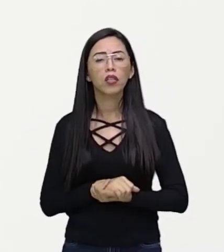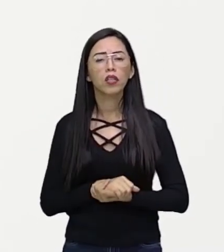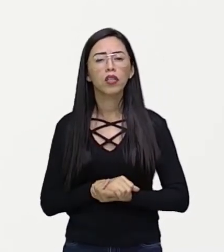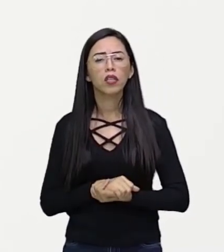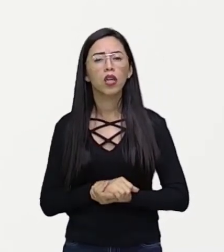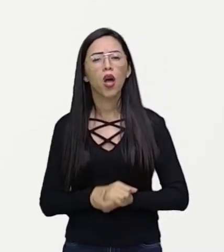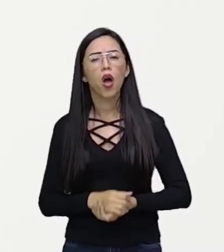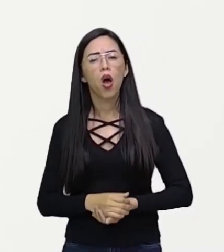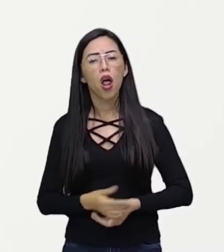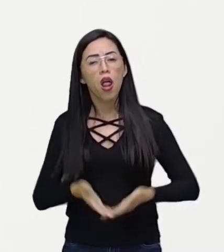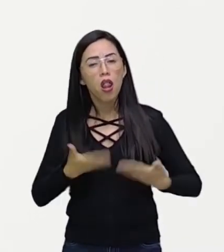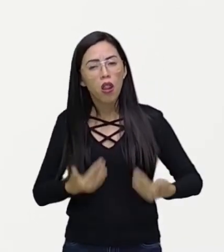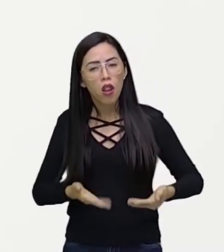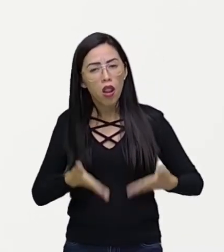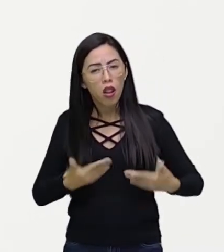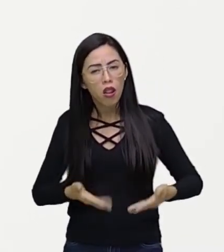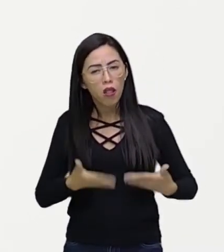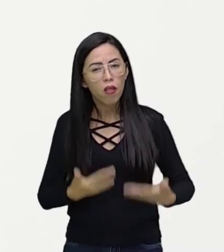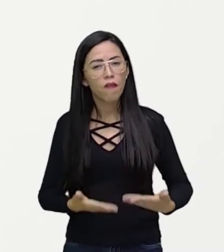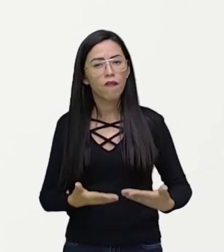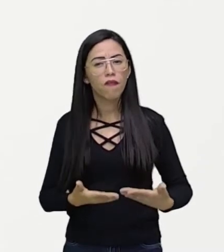menores.